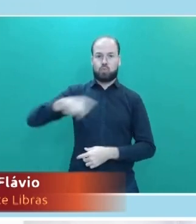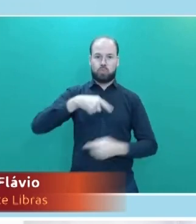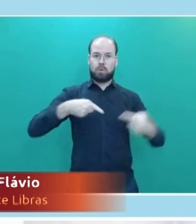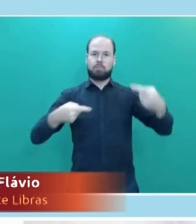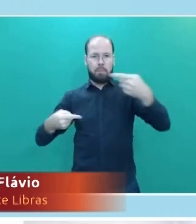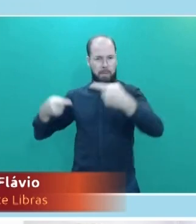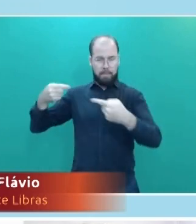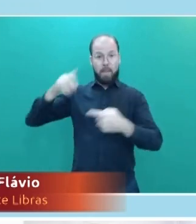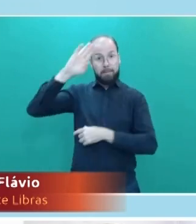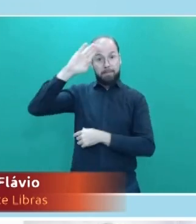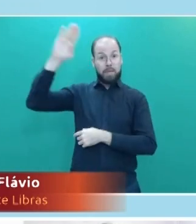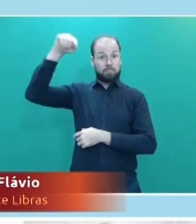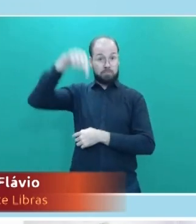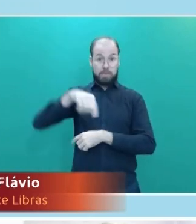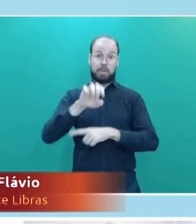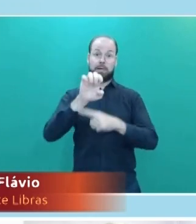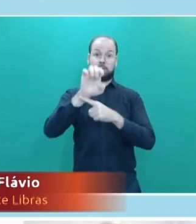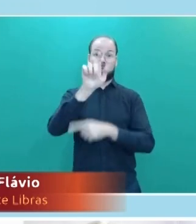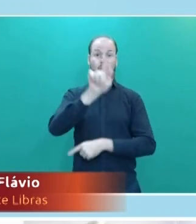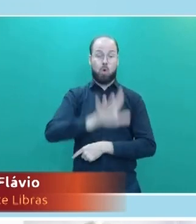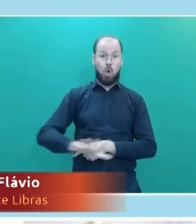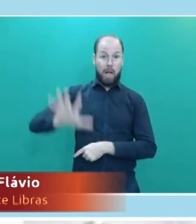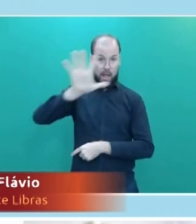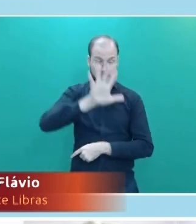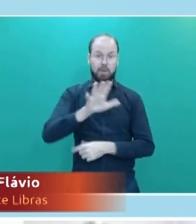pois recentemente, agora no mês de março,